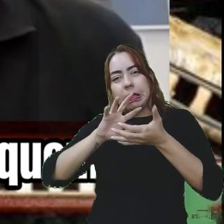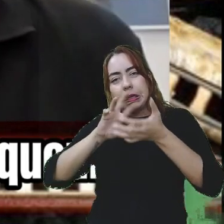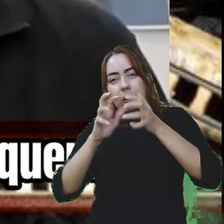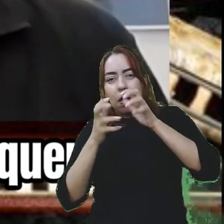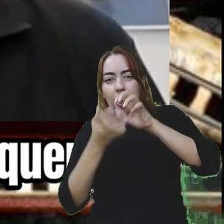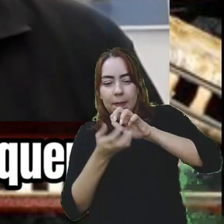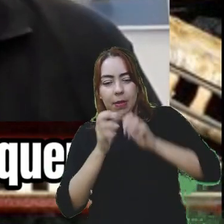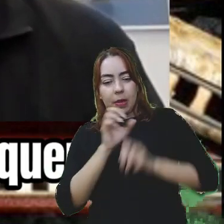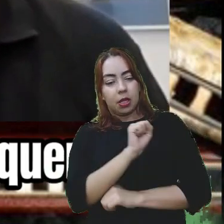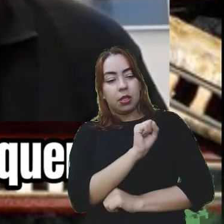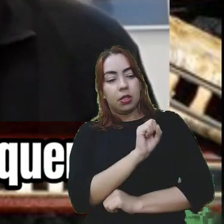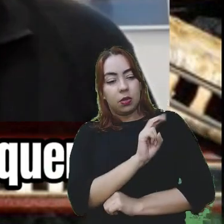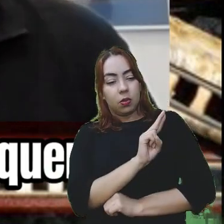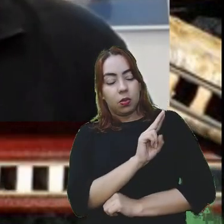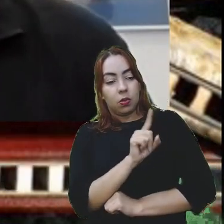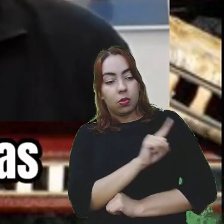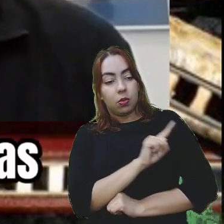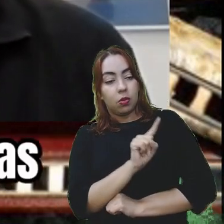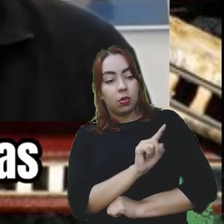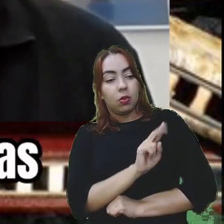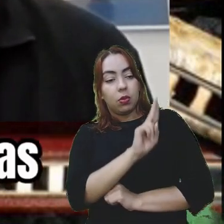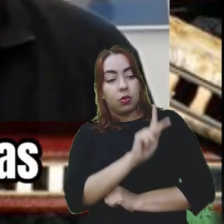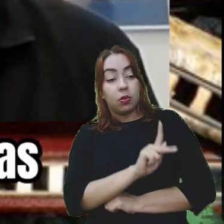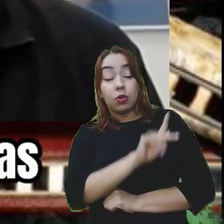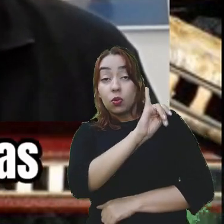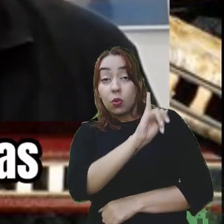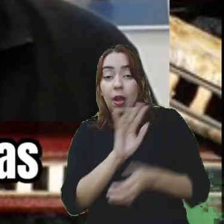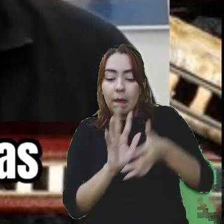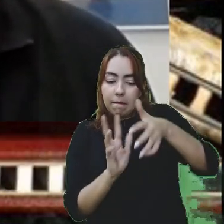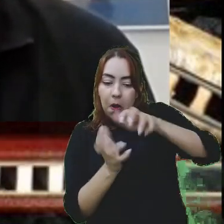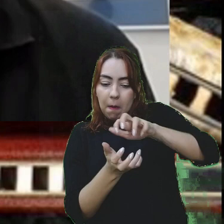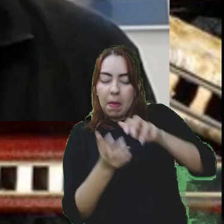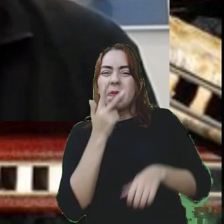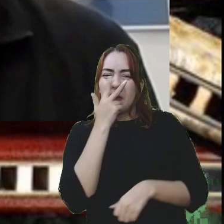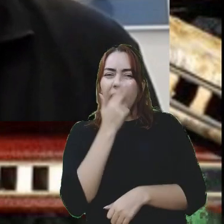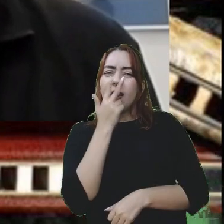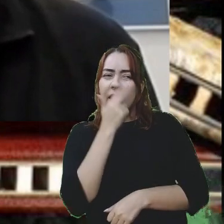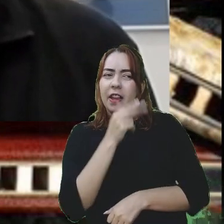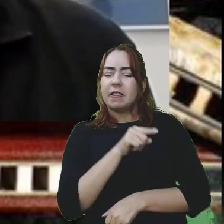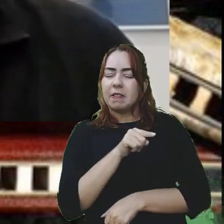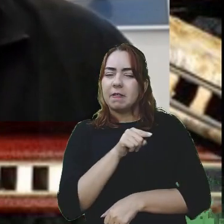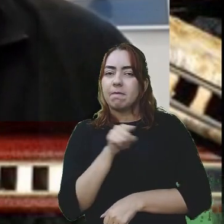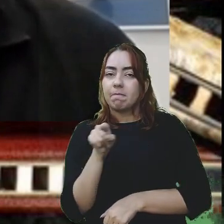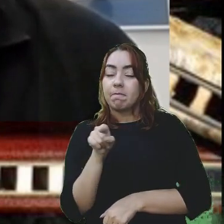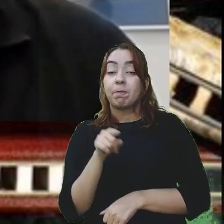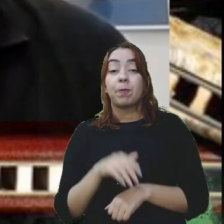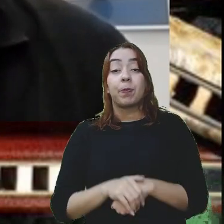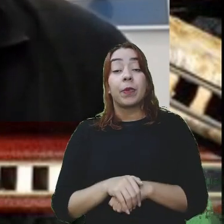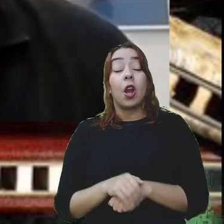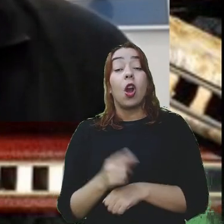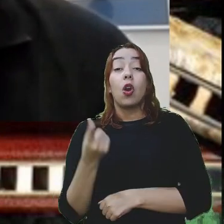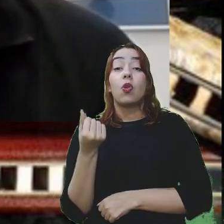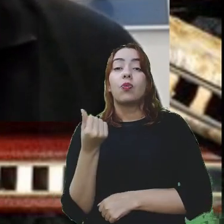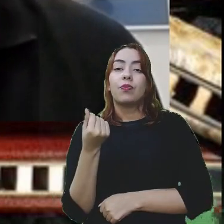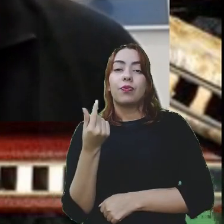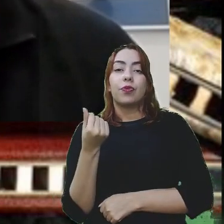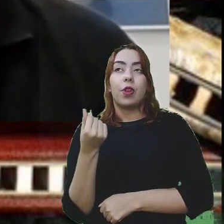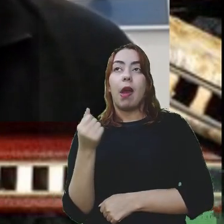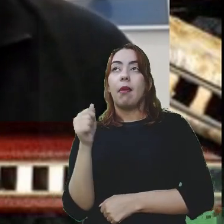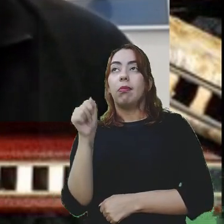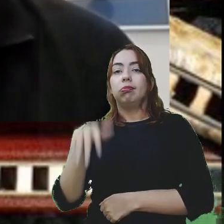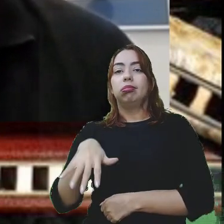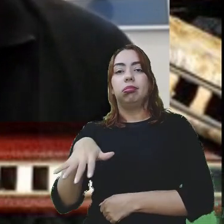Suzuki. Eu não sei quem fabrica para quem, mas tem coisas que são muito parecidas. num preço, cara,